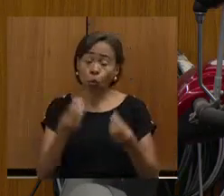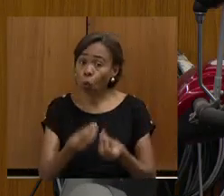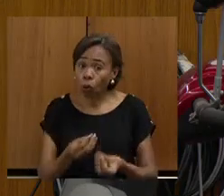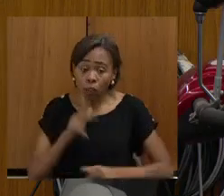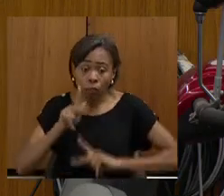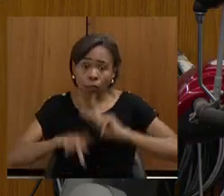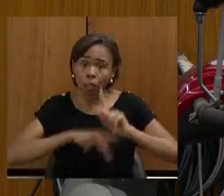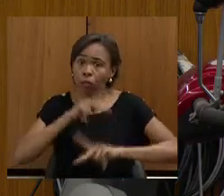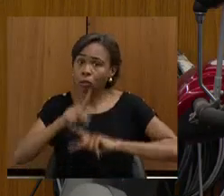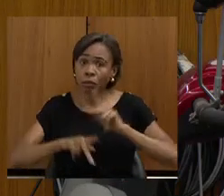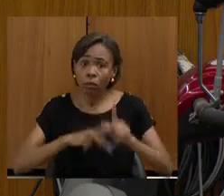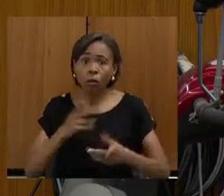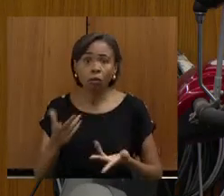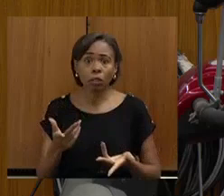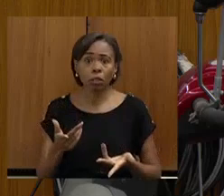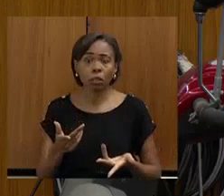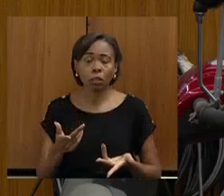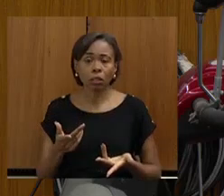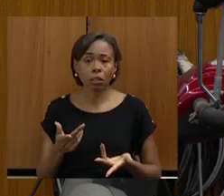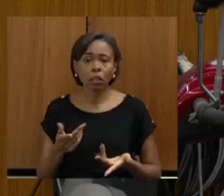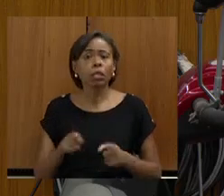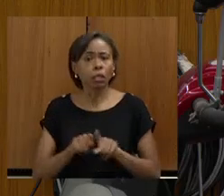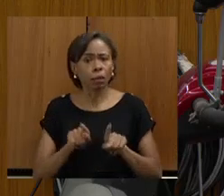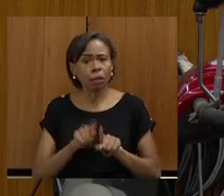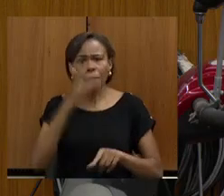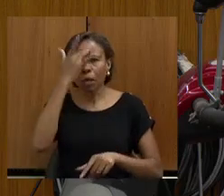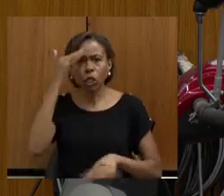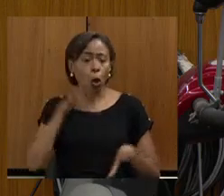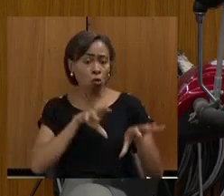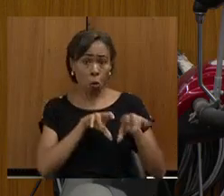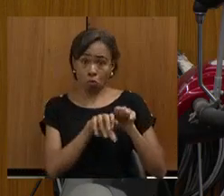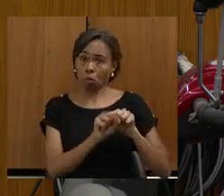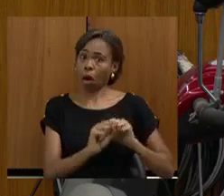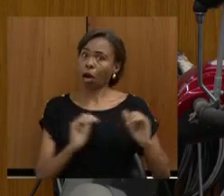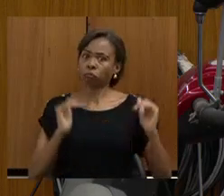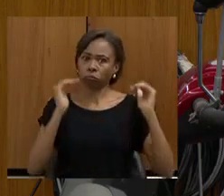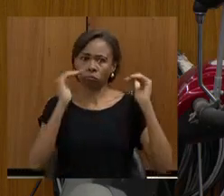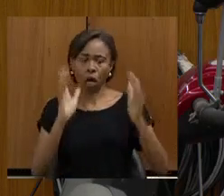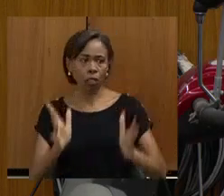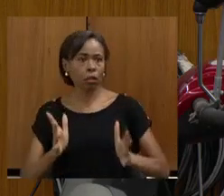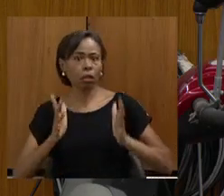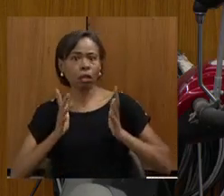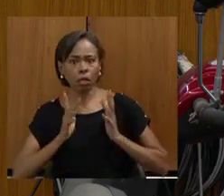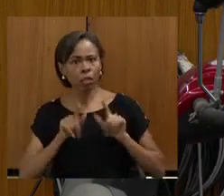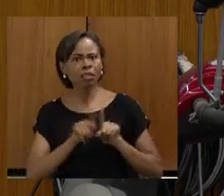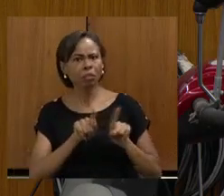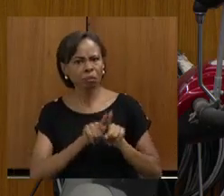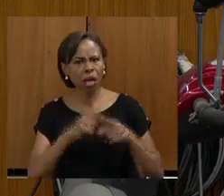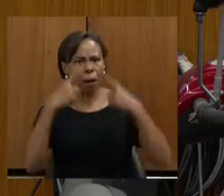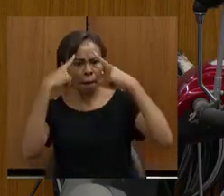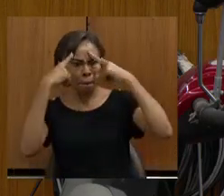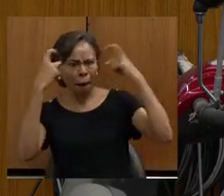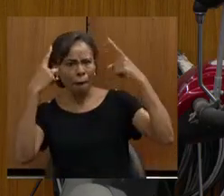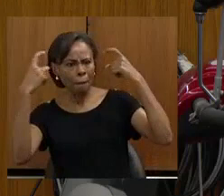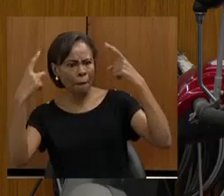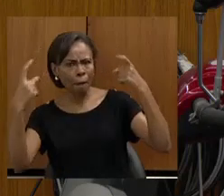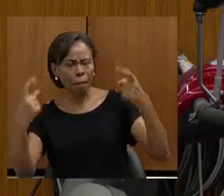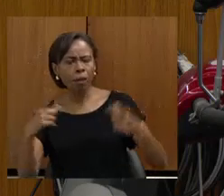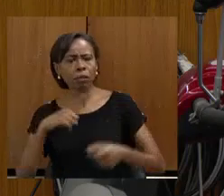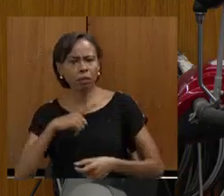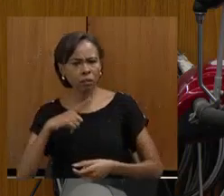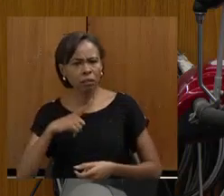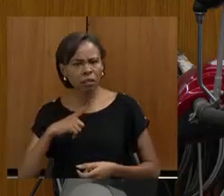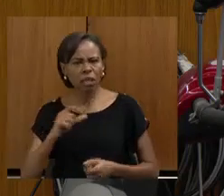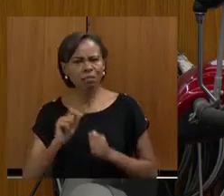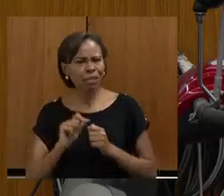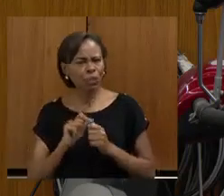pessoas que dita, que é reformada, que é rica, que é tudo, e está fazendo essa coisa